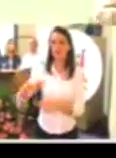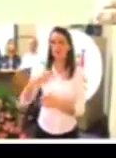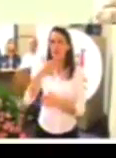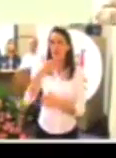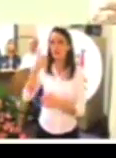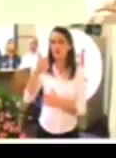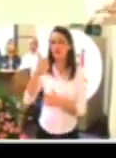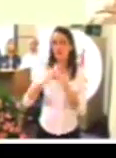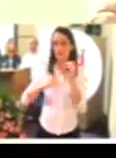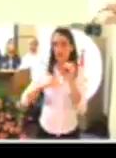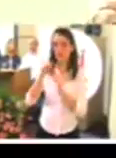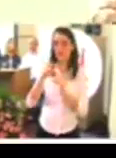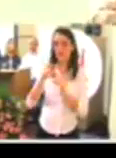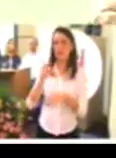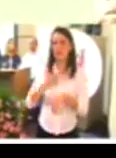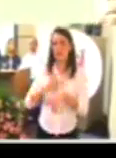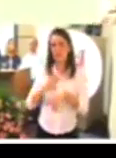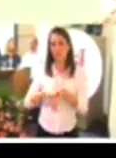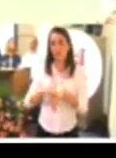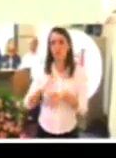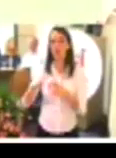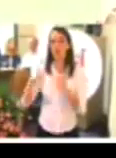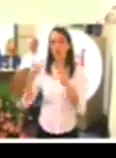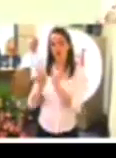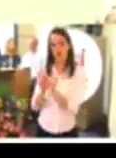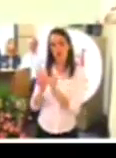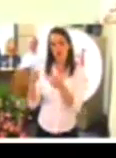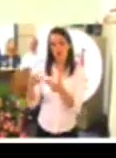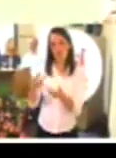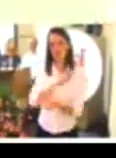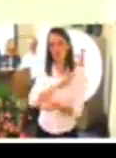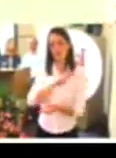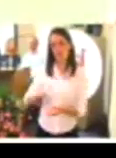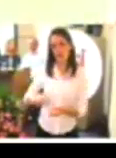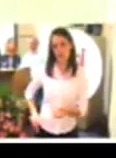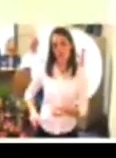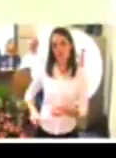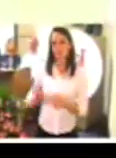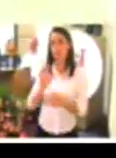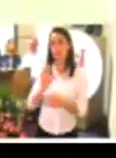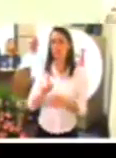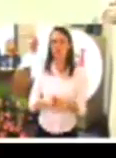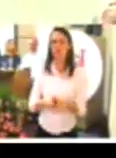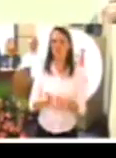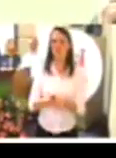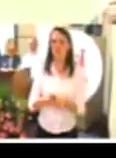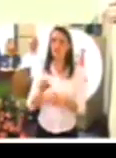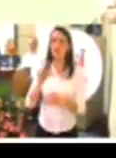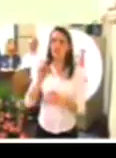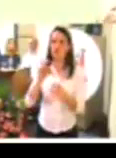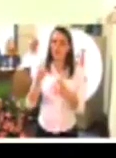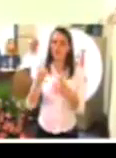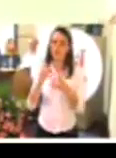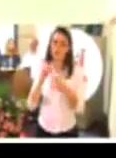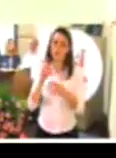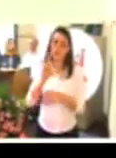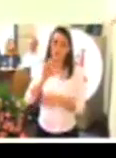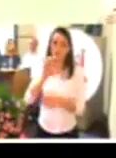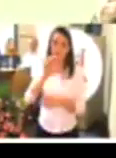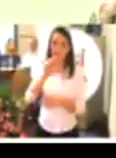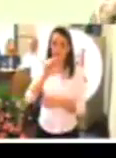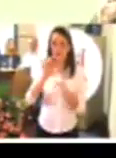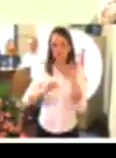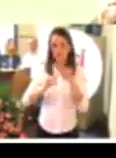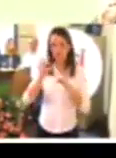um melhoramento muito forte naquela casa e nas casas legislativas que fazem parte,